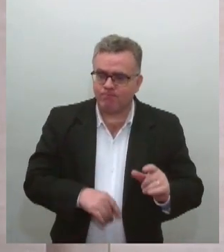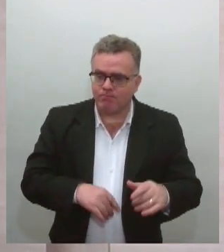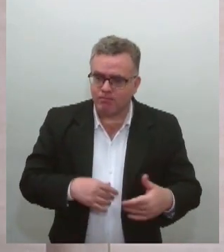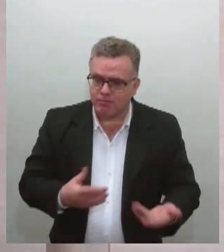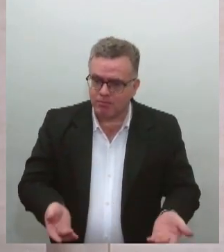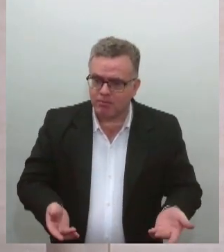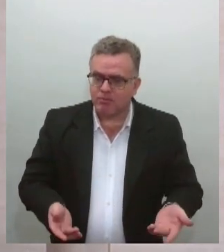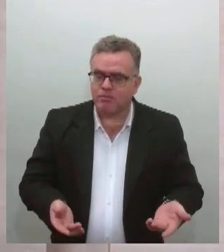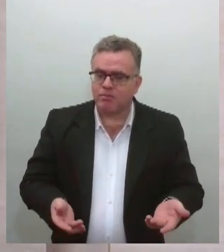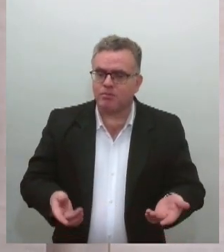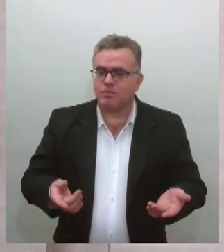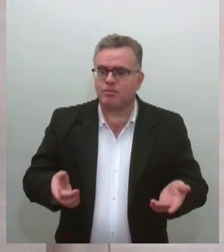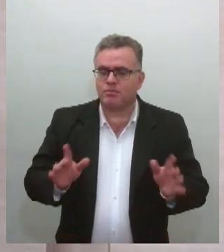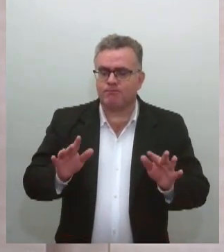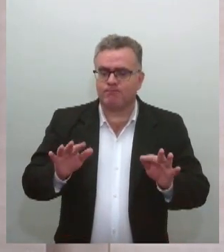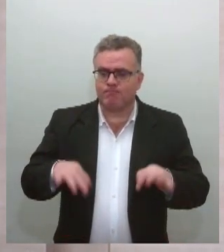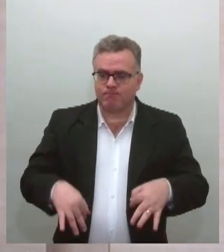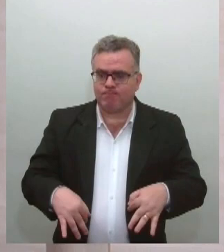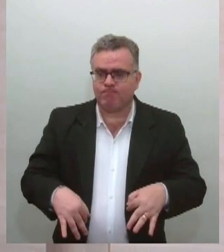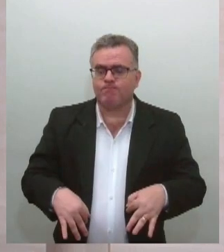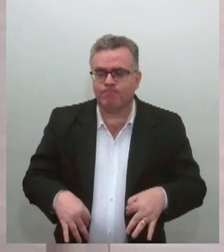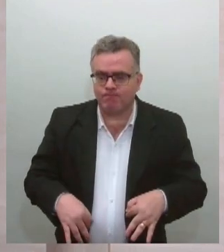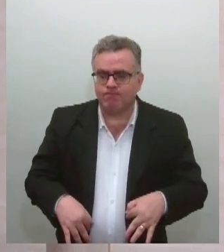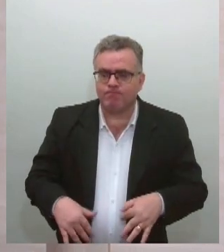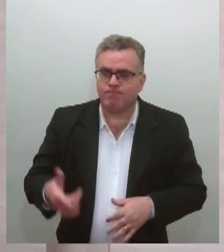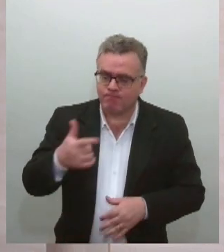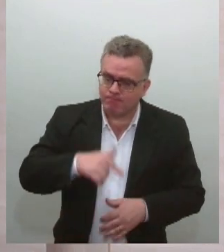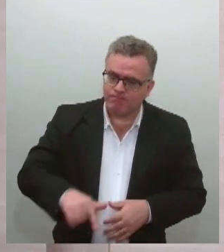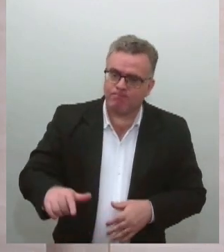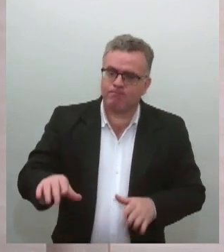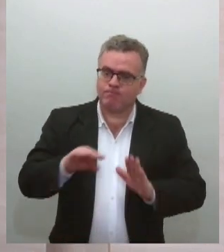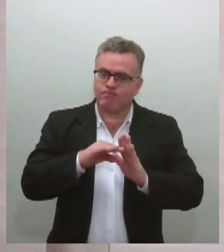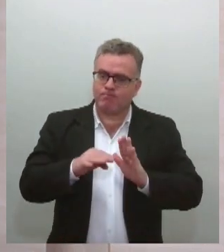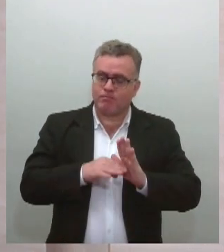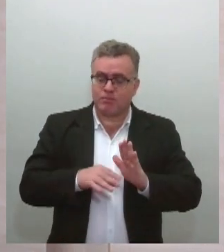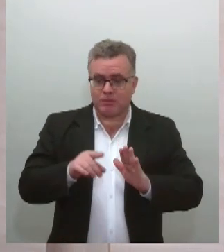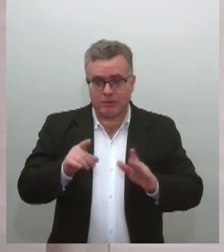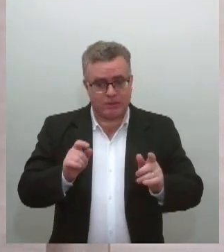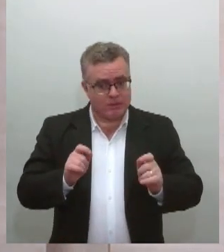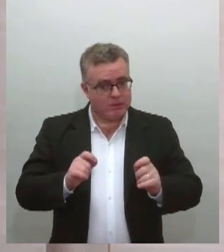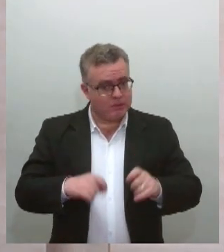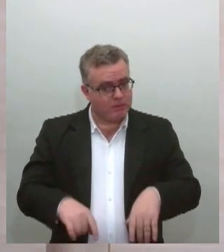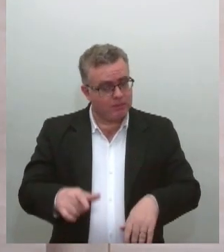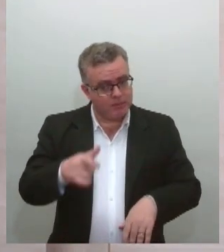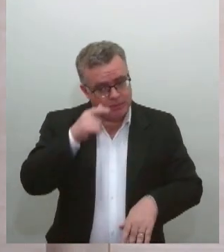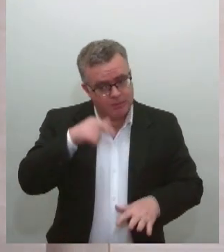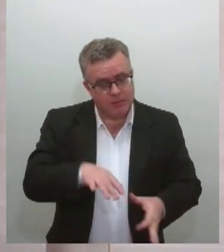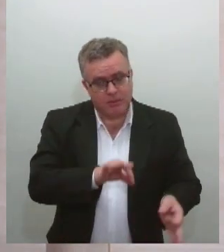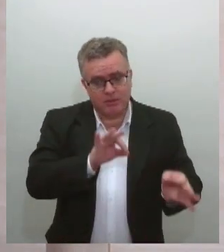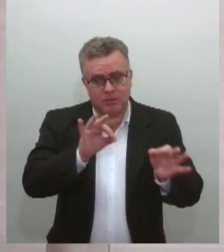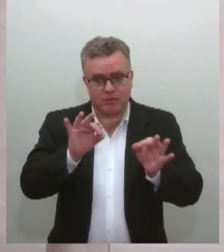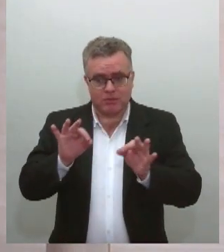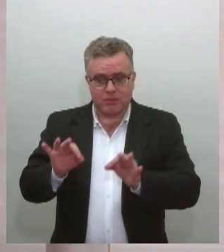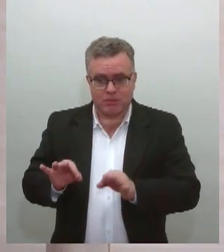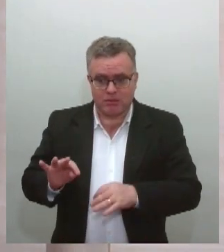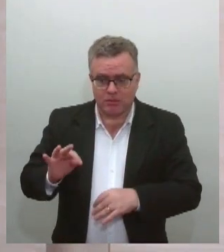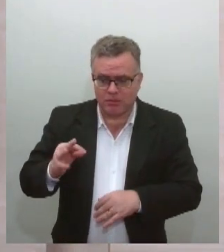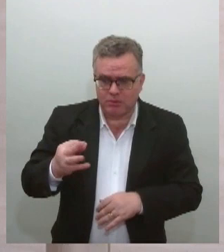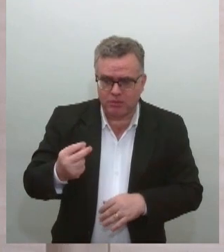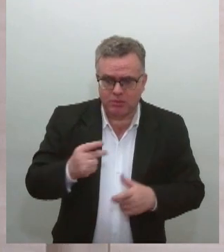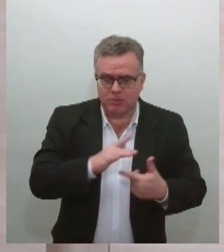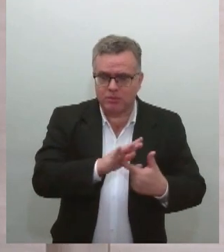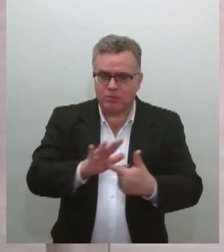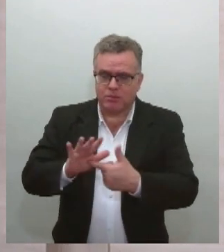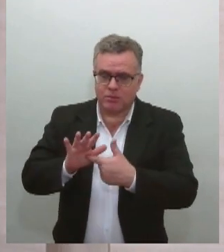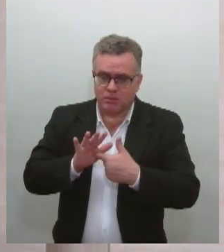gente chega no fim de mais um programa. Você pode continuar acompanhando, né, tudo que a TV Alese oferece para você